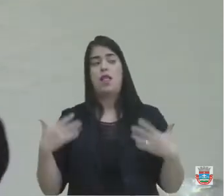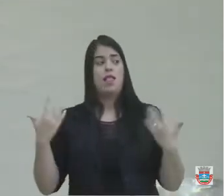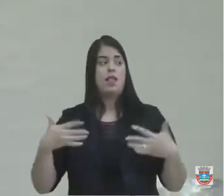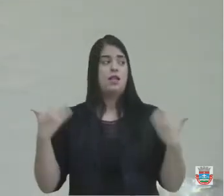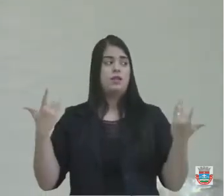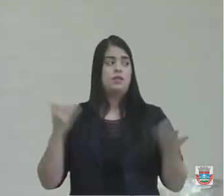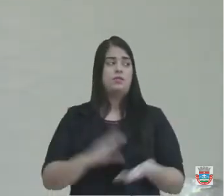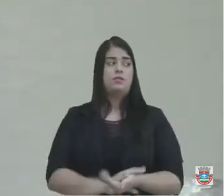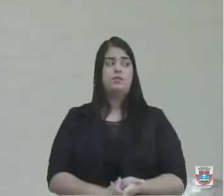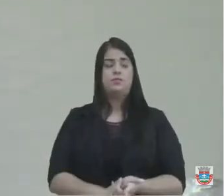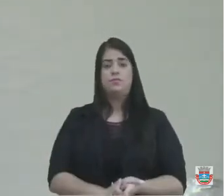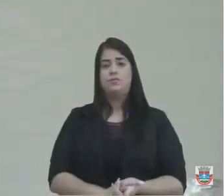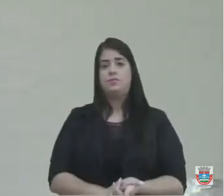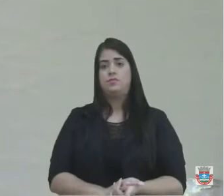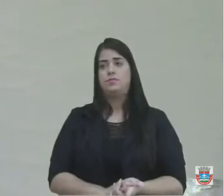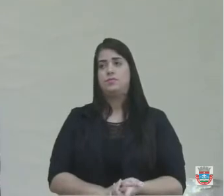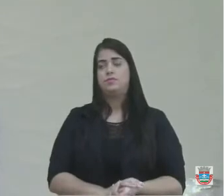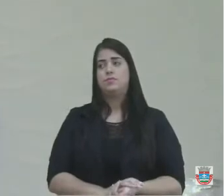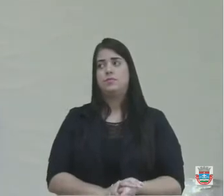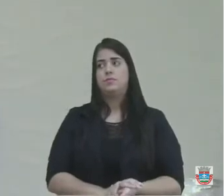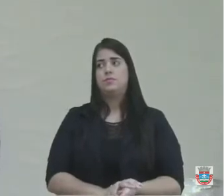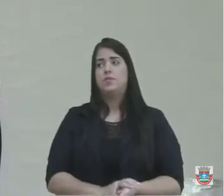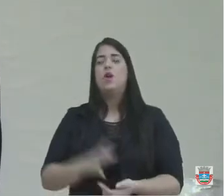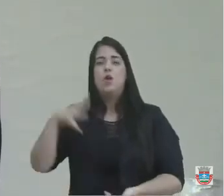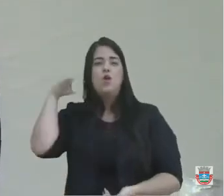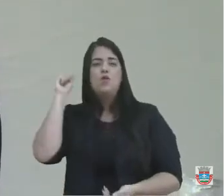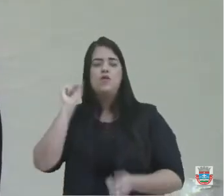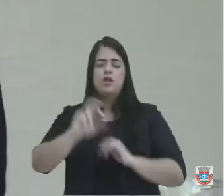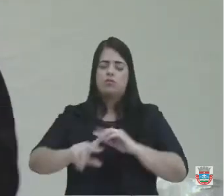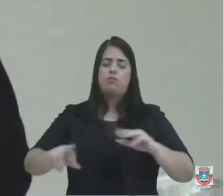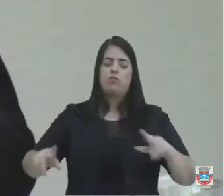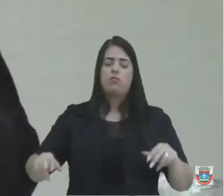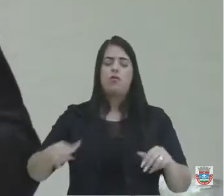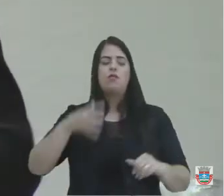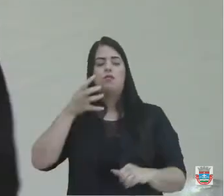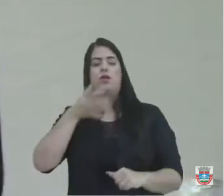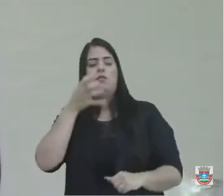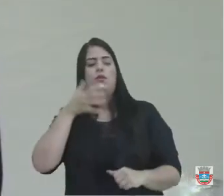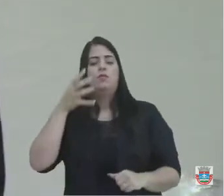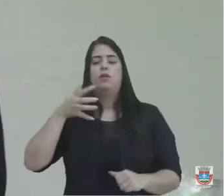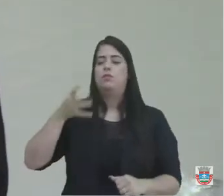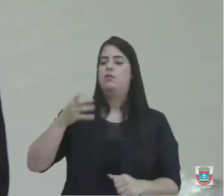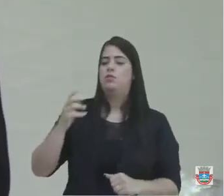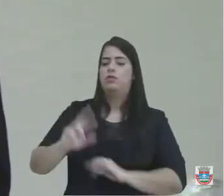tô colocando aqui como eu escutei aqui vários discursos e